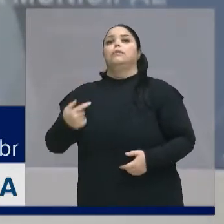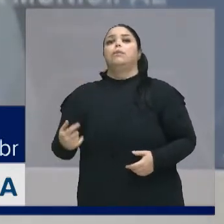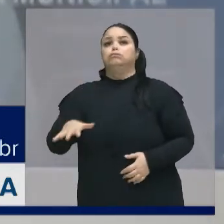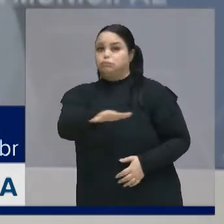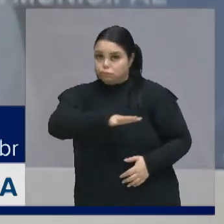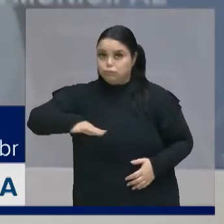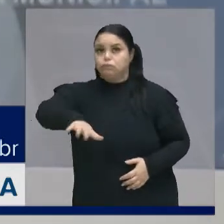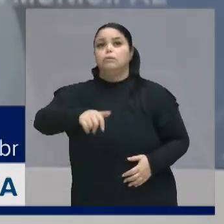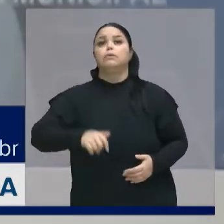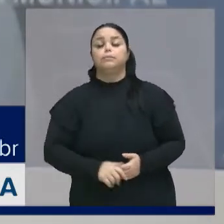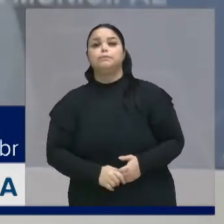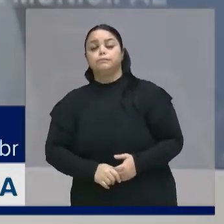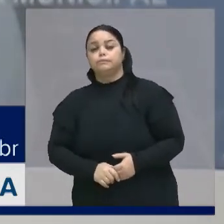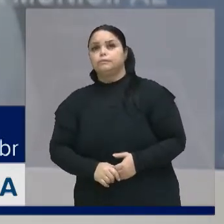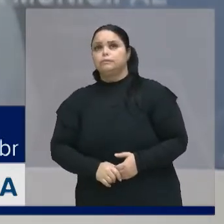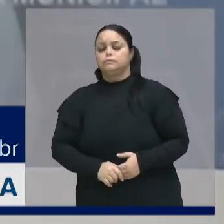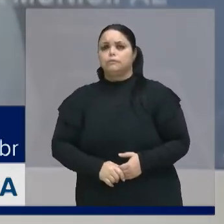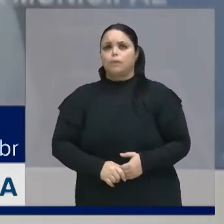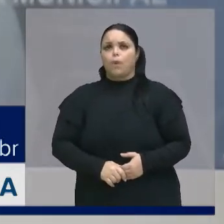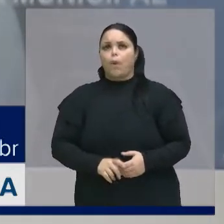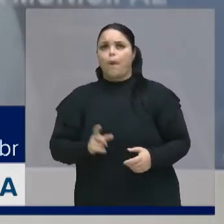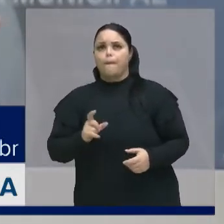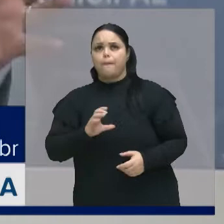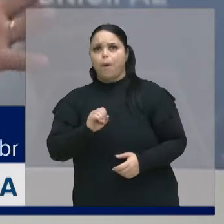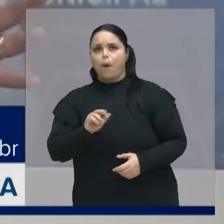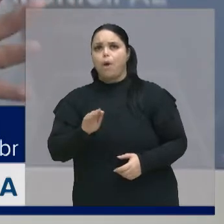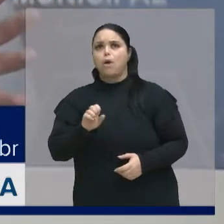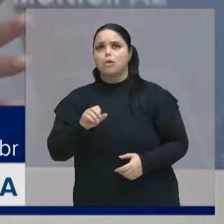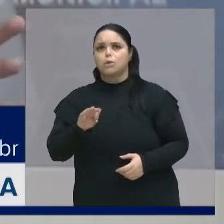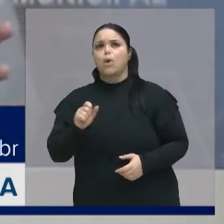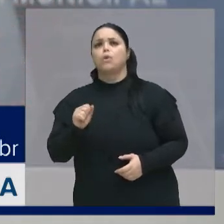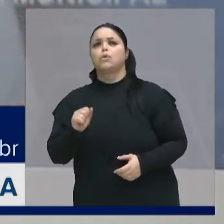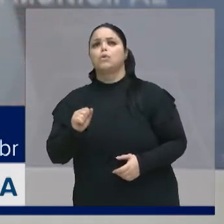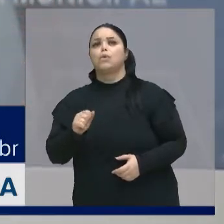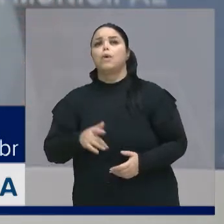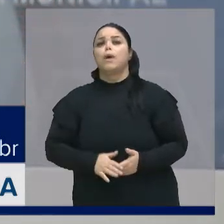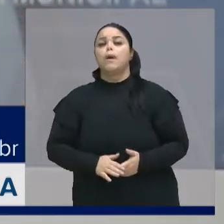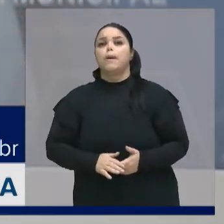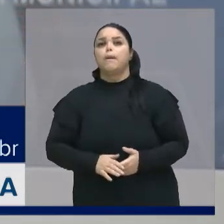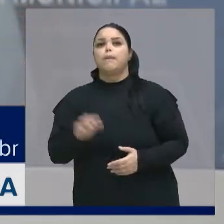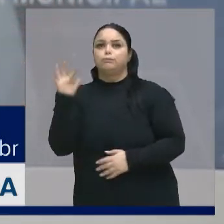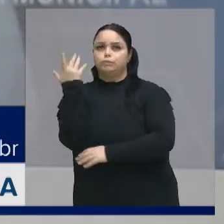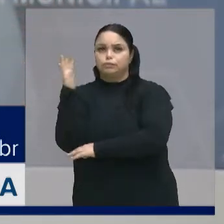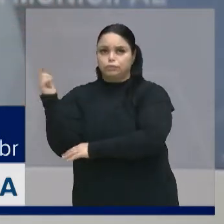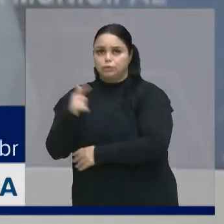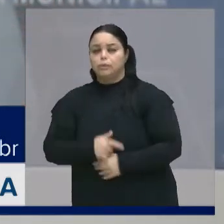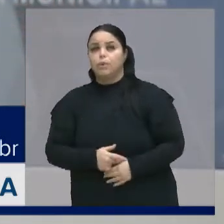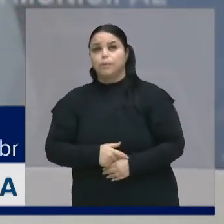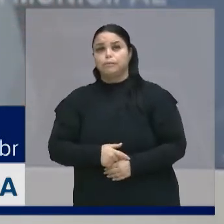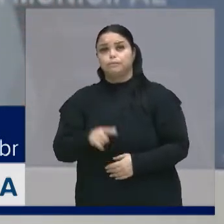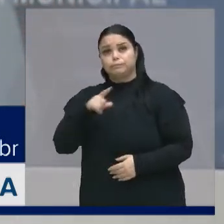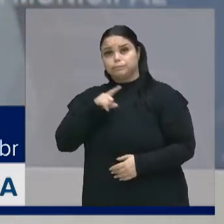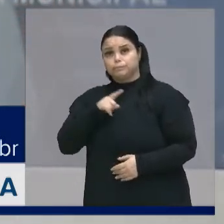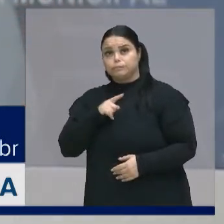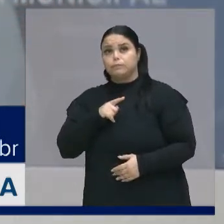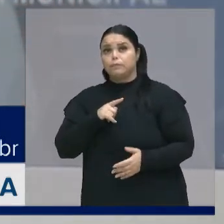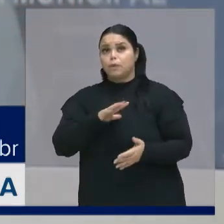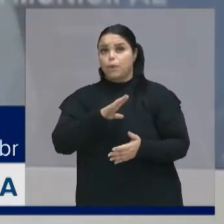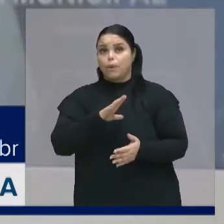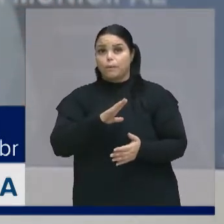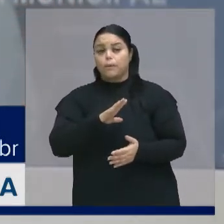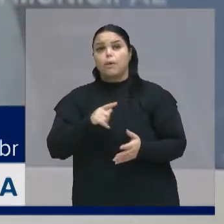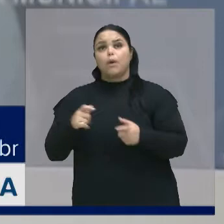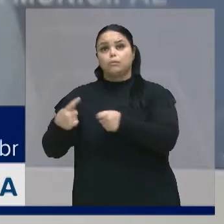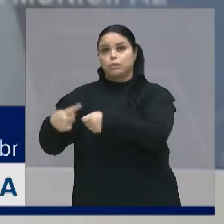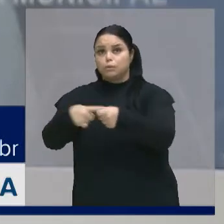região, o consórcio do licenciamento ambiental, um protocolo de intenções que foi firmado entre essas